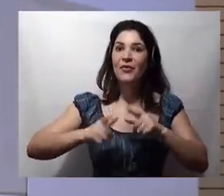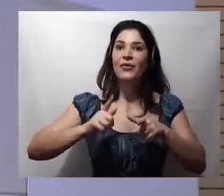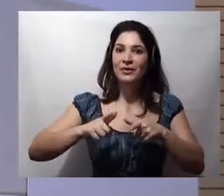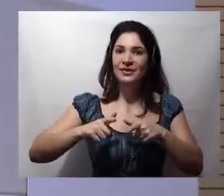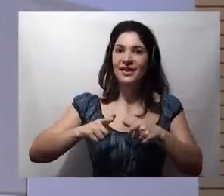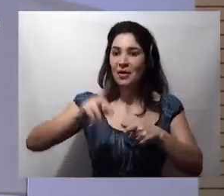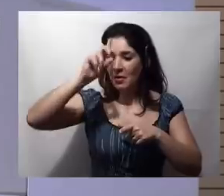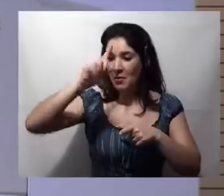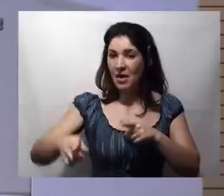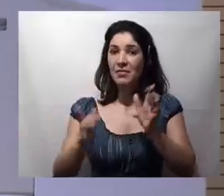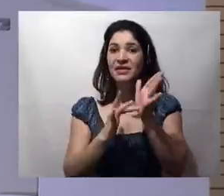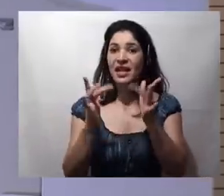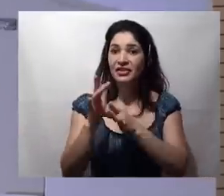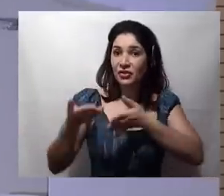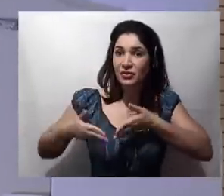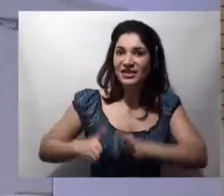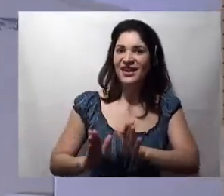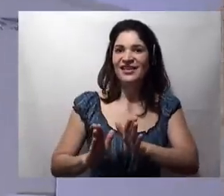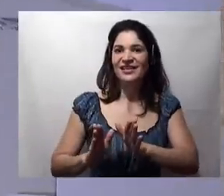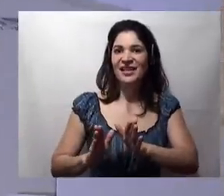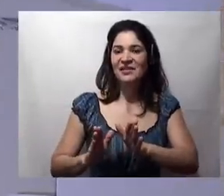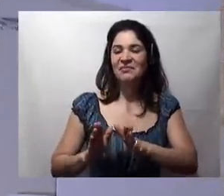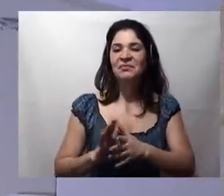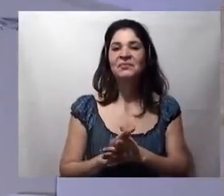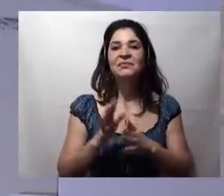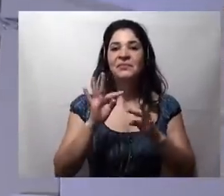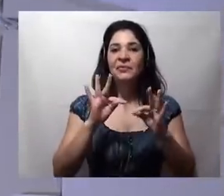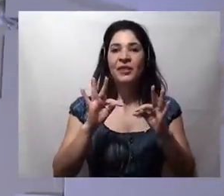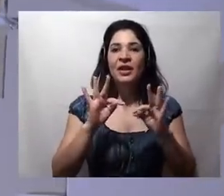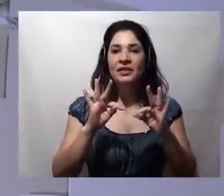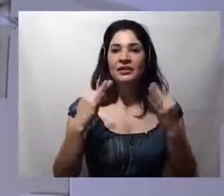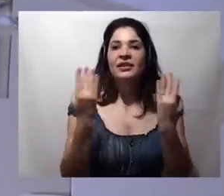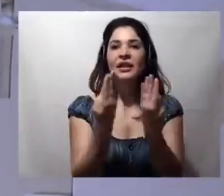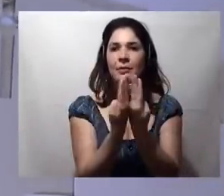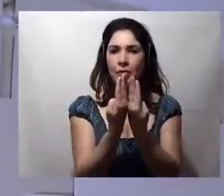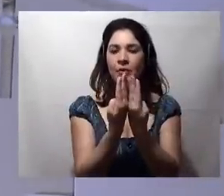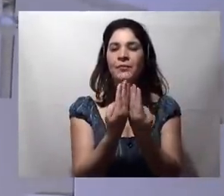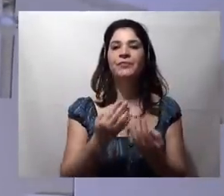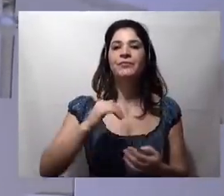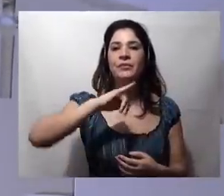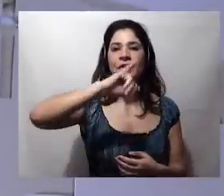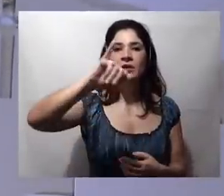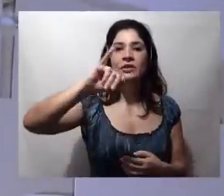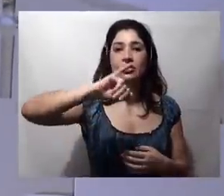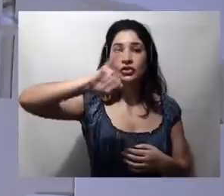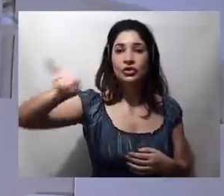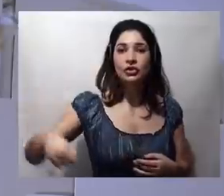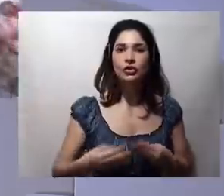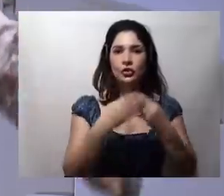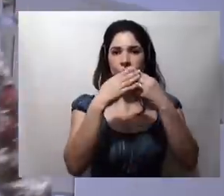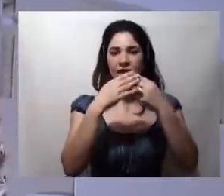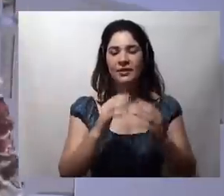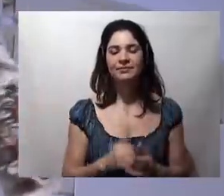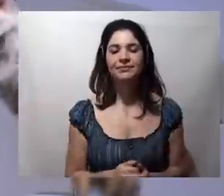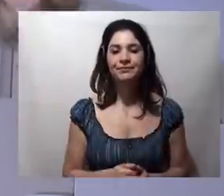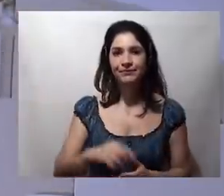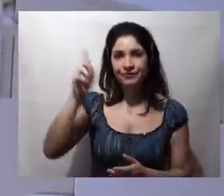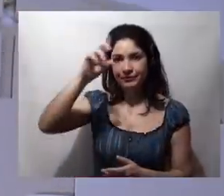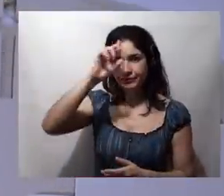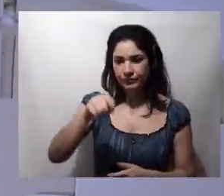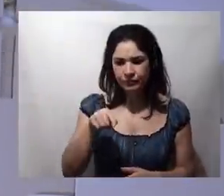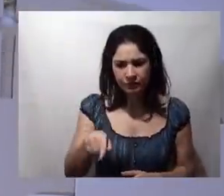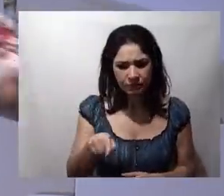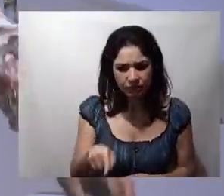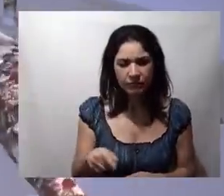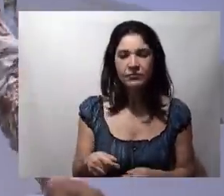nosso senhor jesus cristo através da tribo de judá e o senhor então dissesse por você não faça imagem de escultura